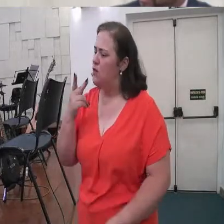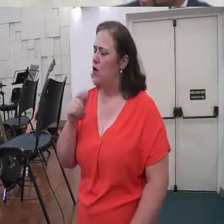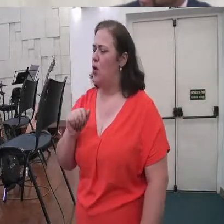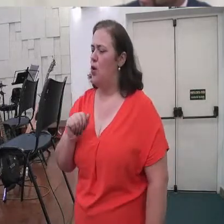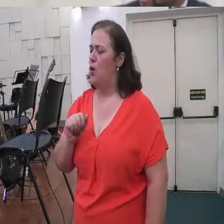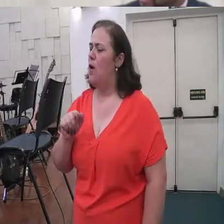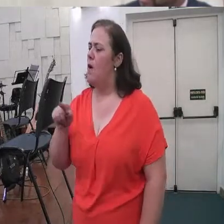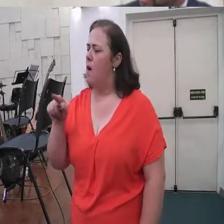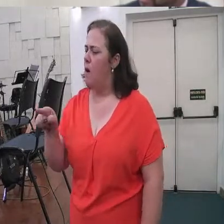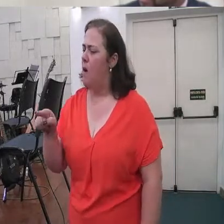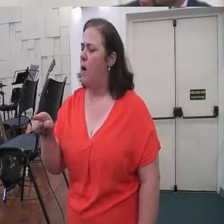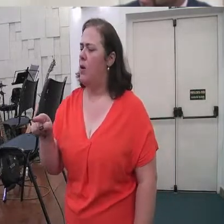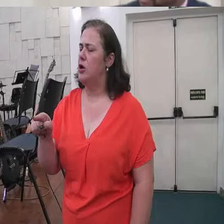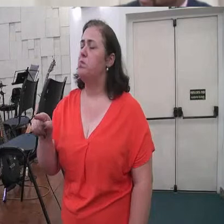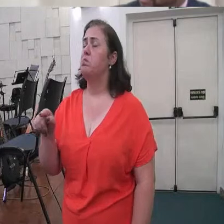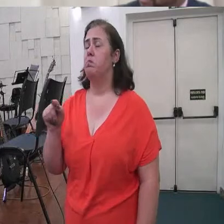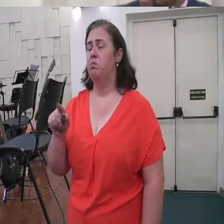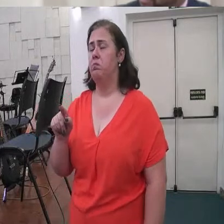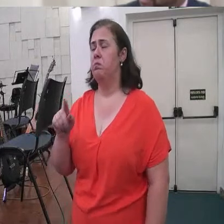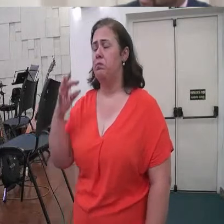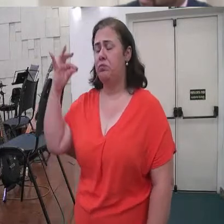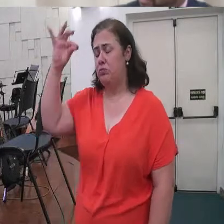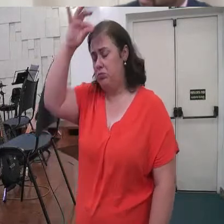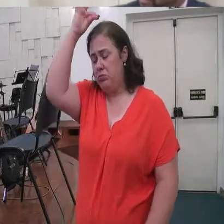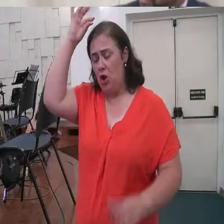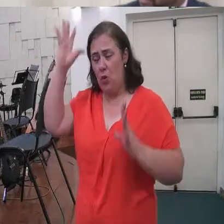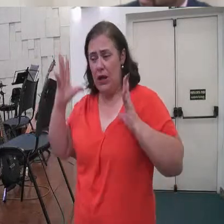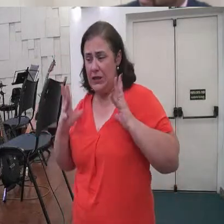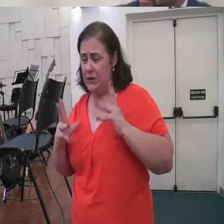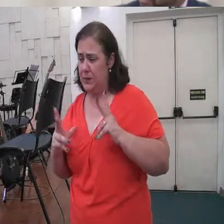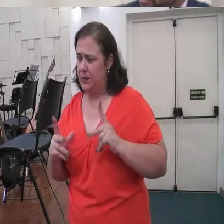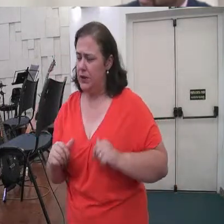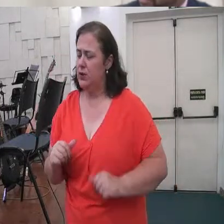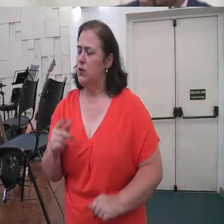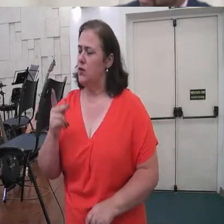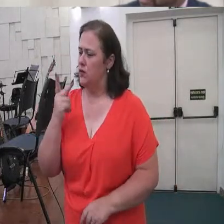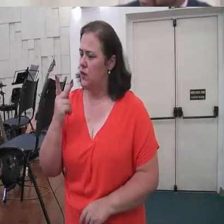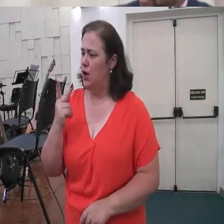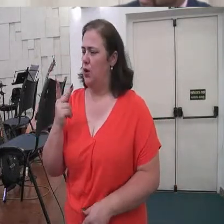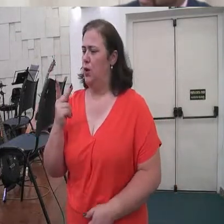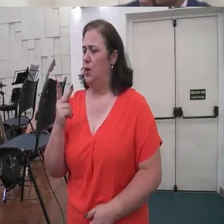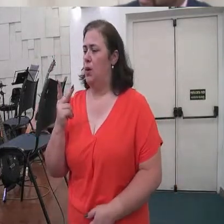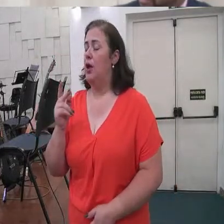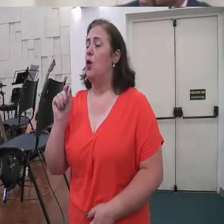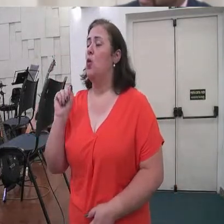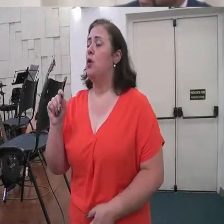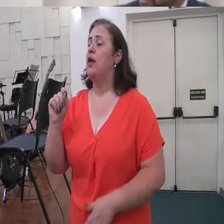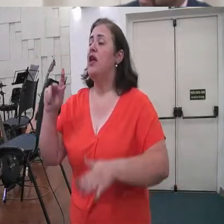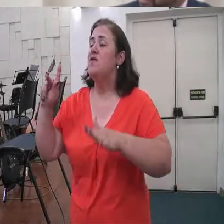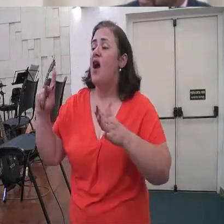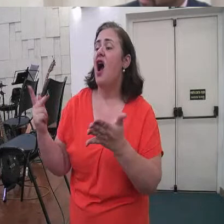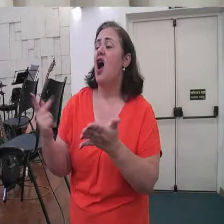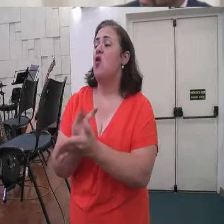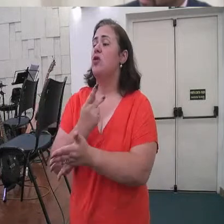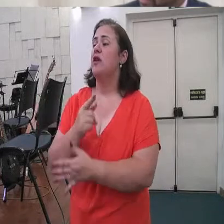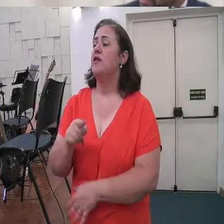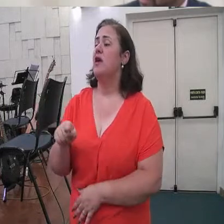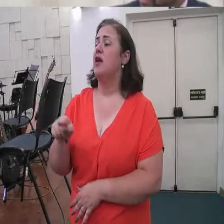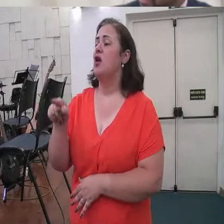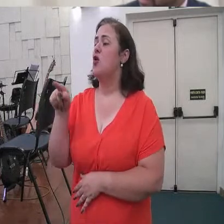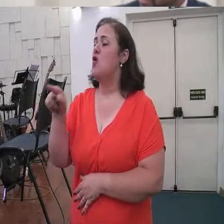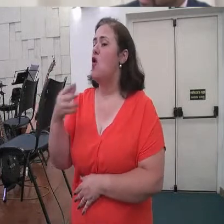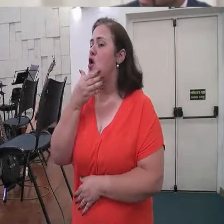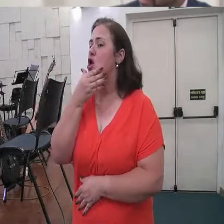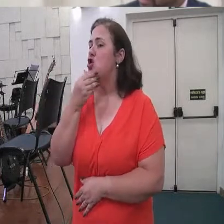Santo, assim os judeus em Jerusalém farão ao dono deste cinto, e